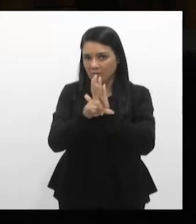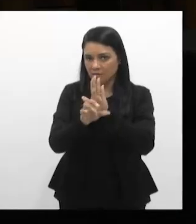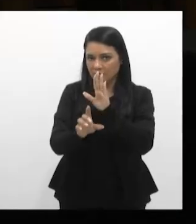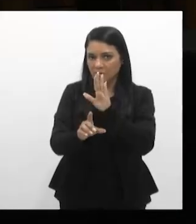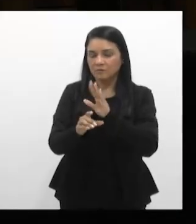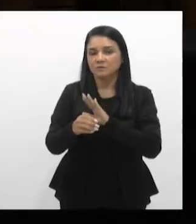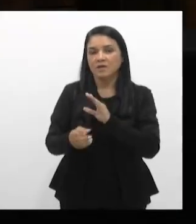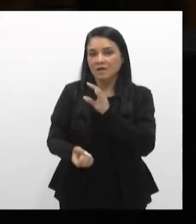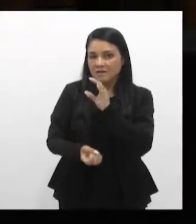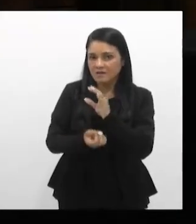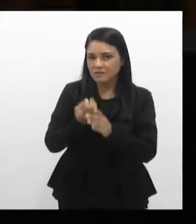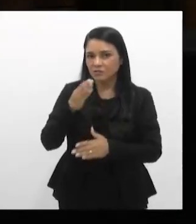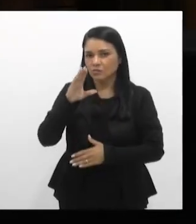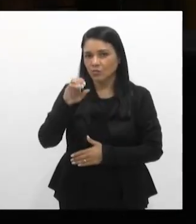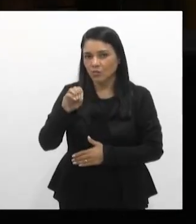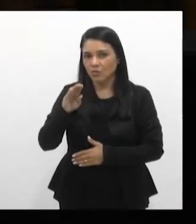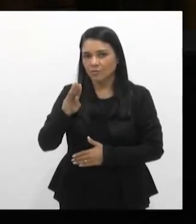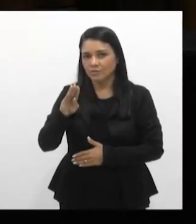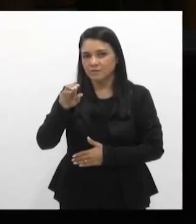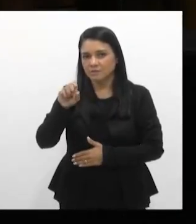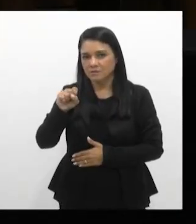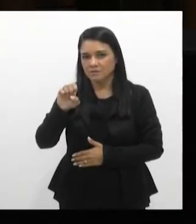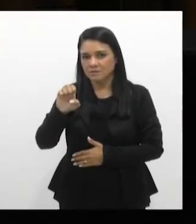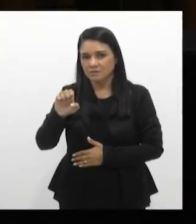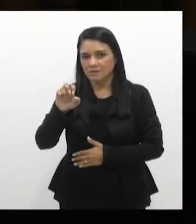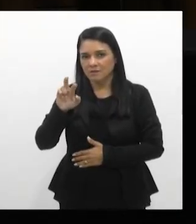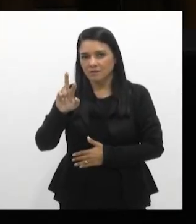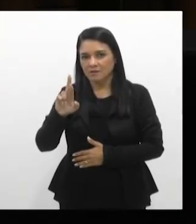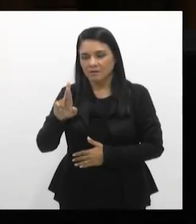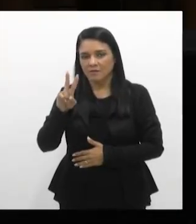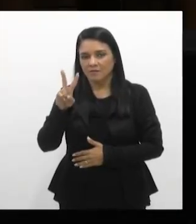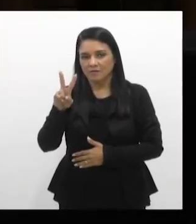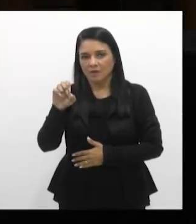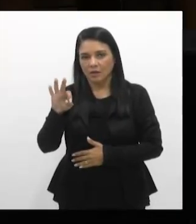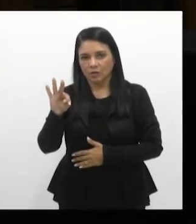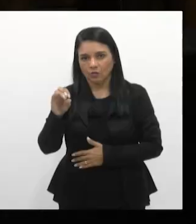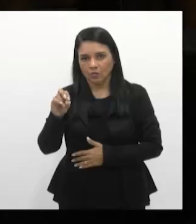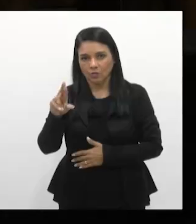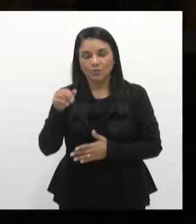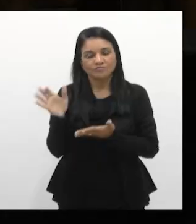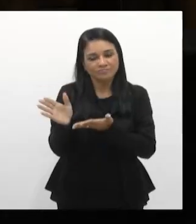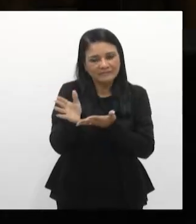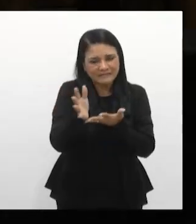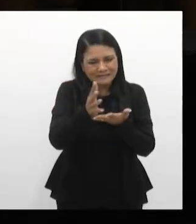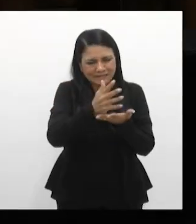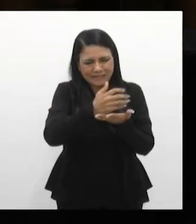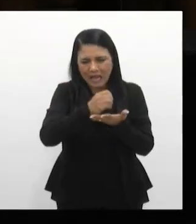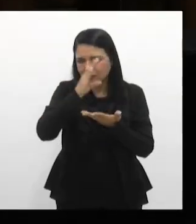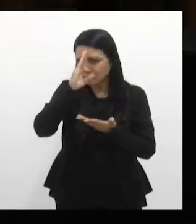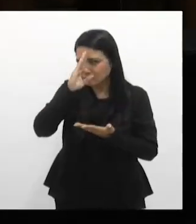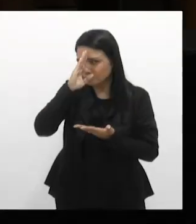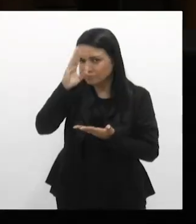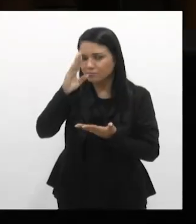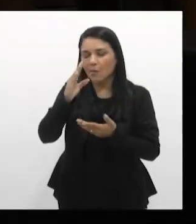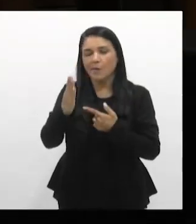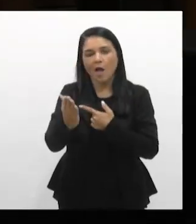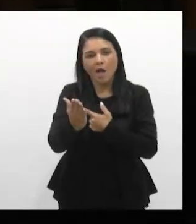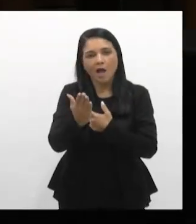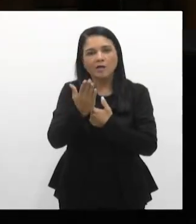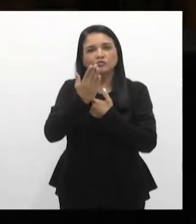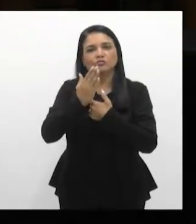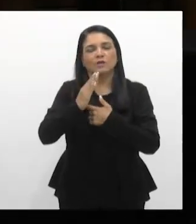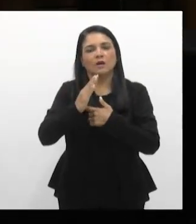do observatório, foi justamente para que nós pudéssemos ter esses dados, né, e que nos auxiliasse